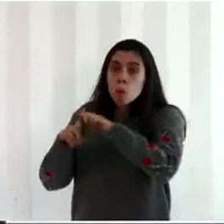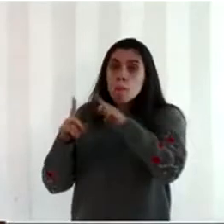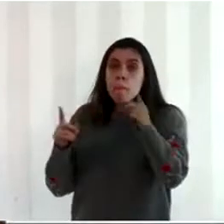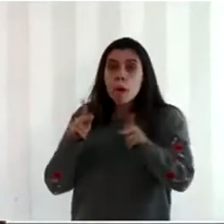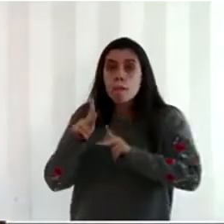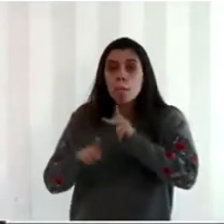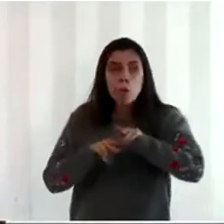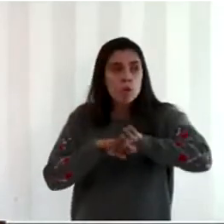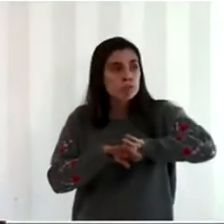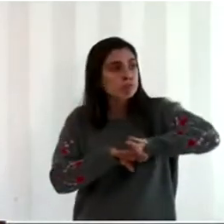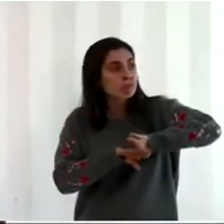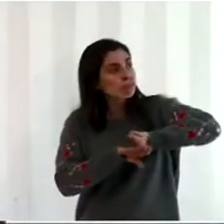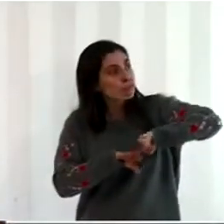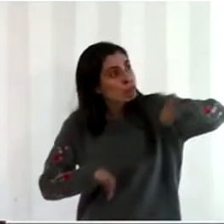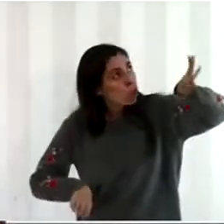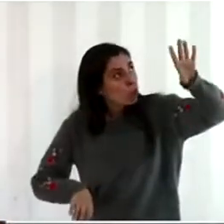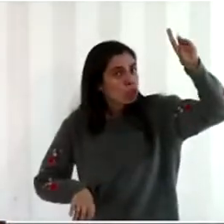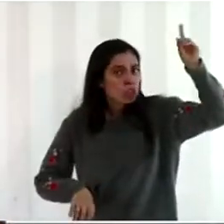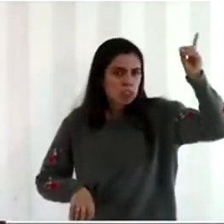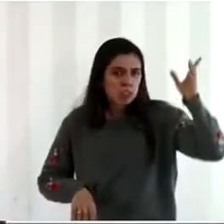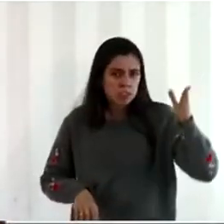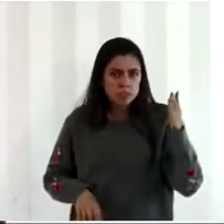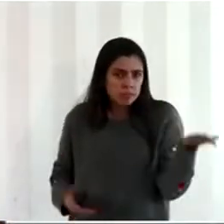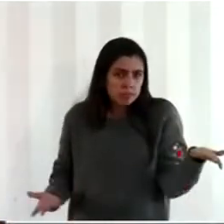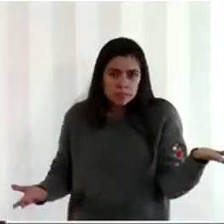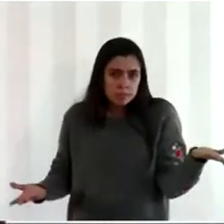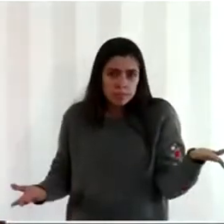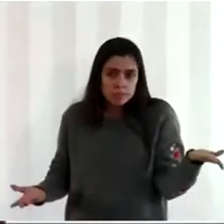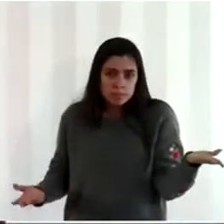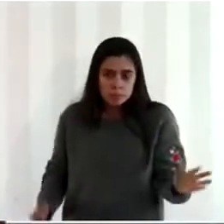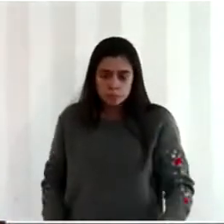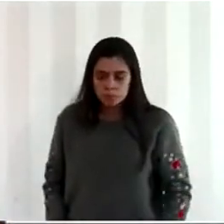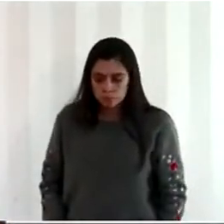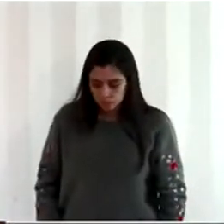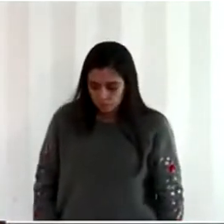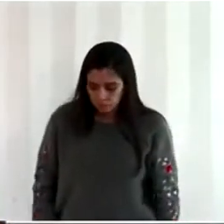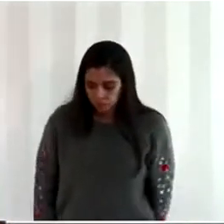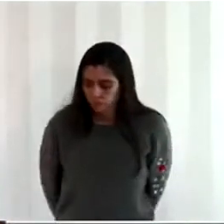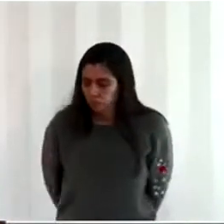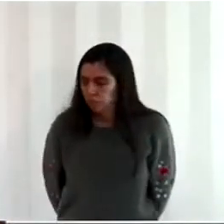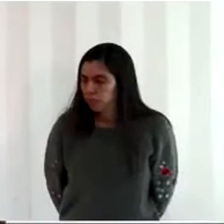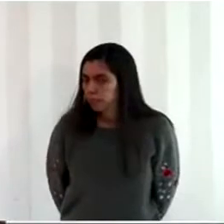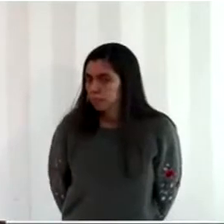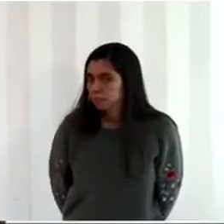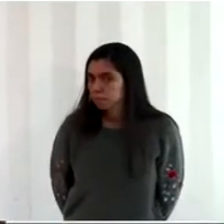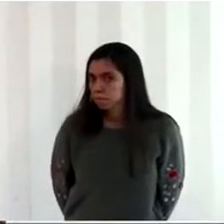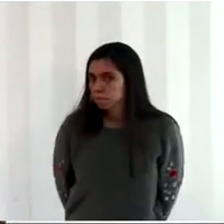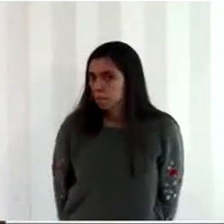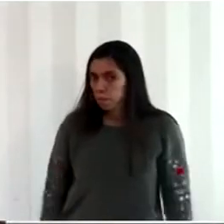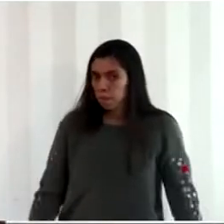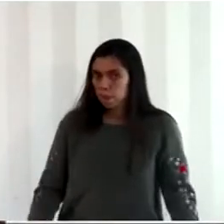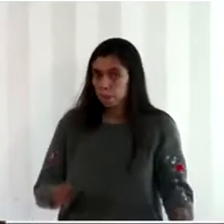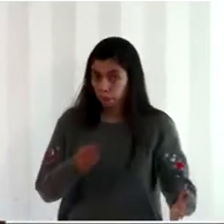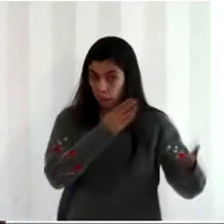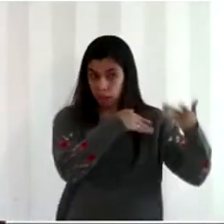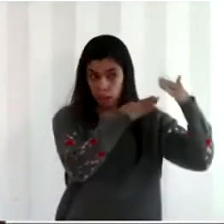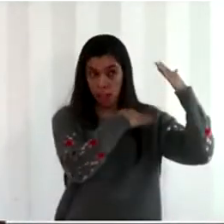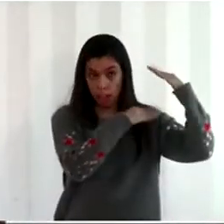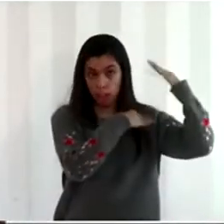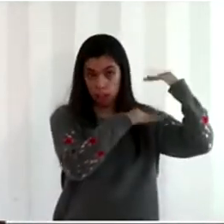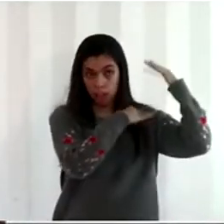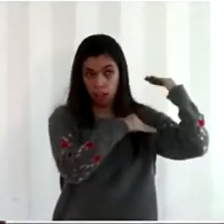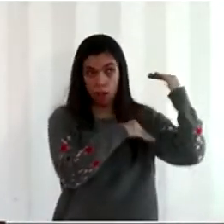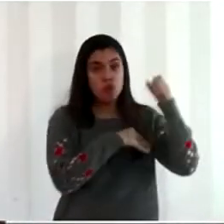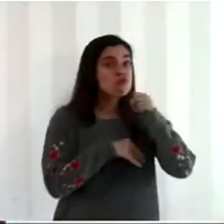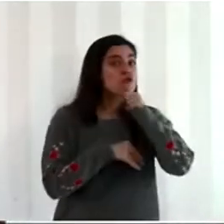observação: tem uma coisa que foi levado do templo de Salomão e que nunca mais voltou para Jerusalém: